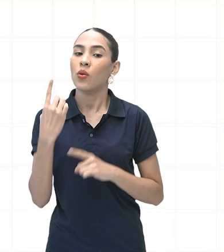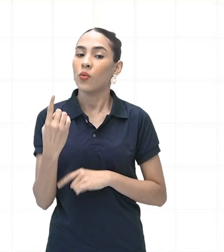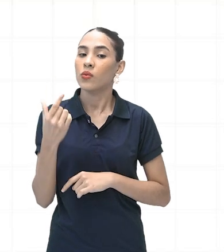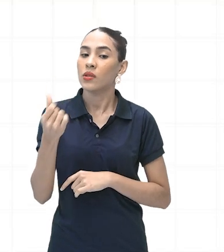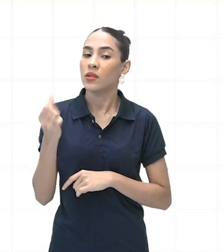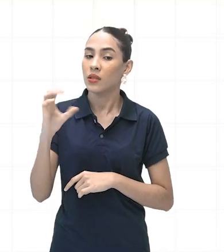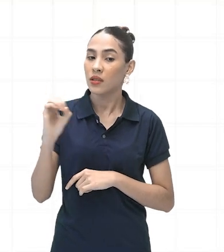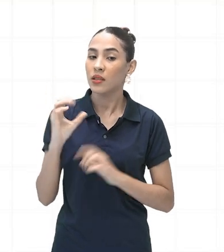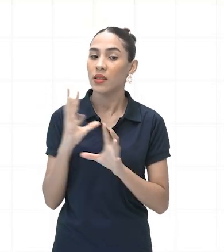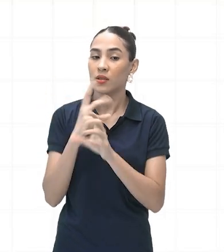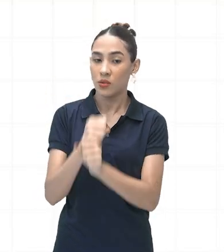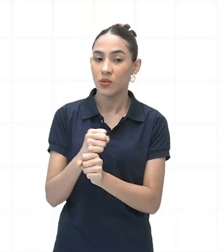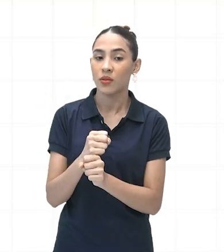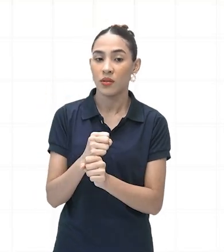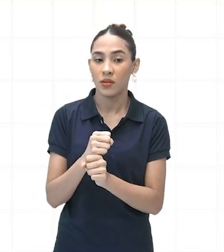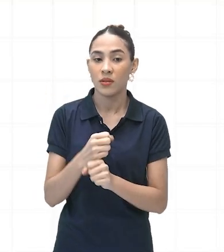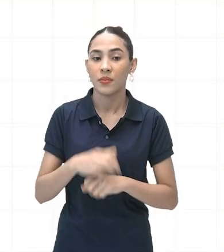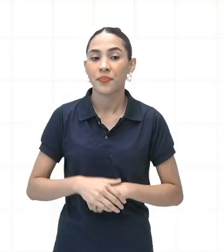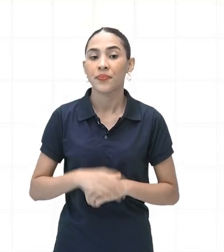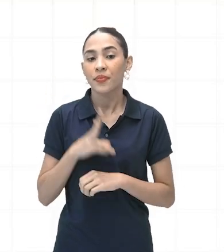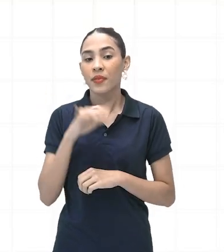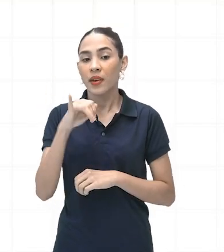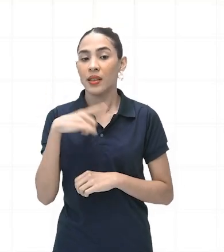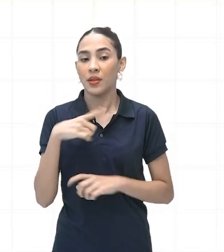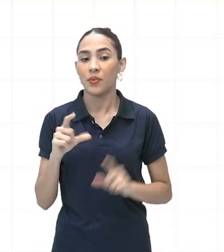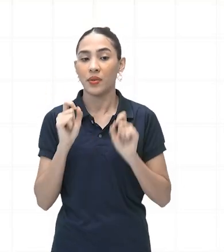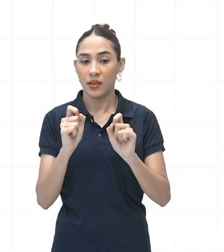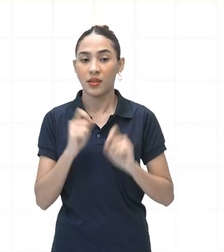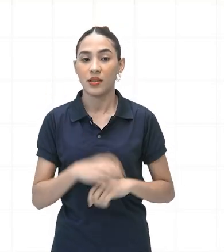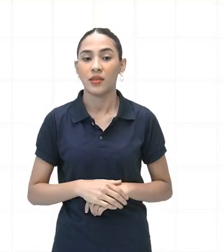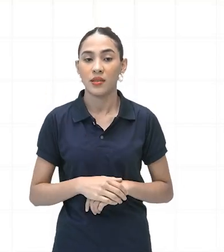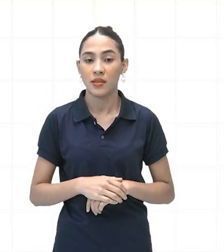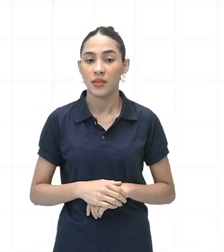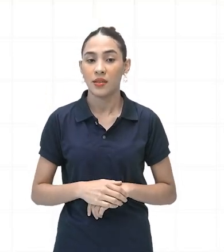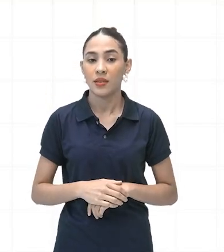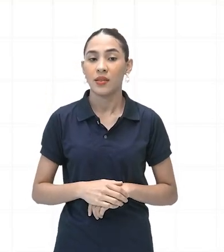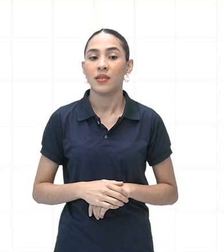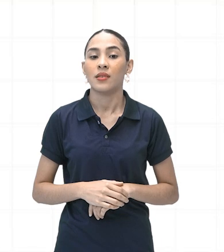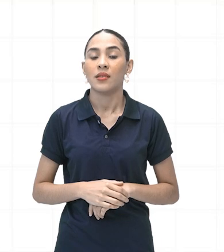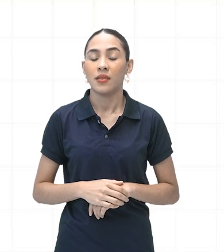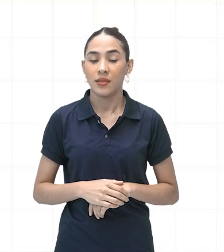Fazendo toda essa conta, nós vamos obter que 1.200 vezes